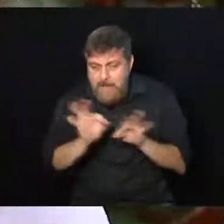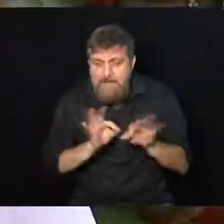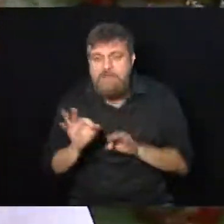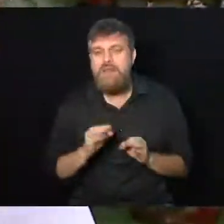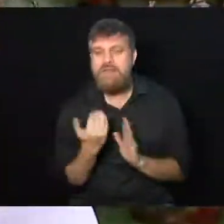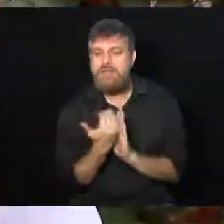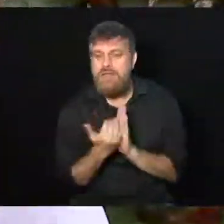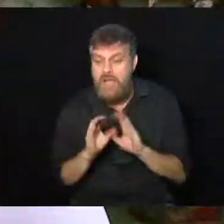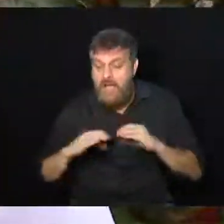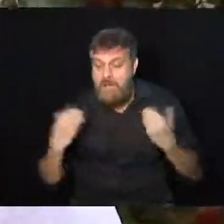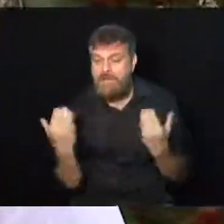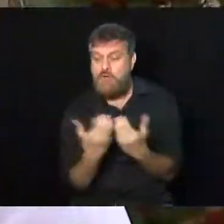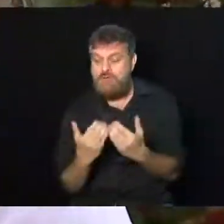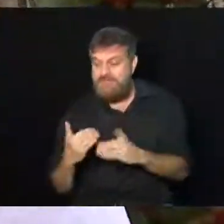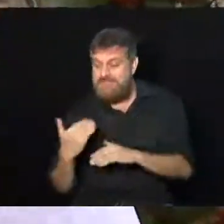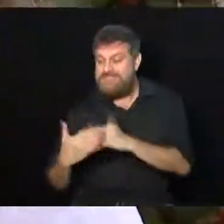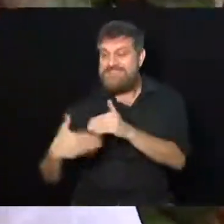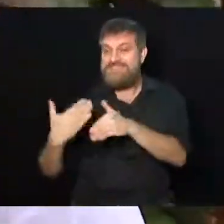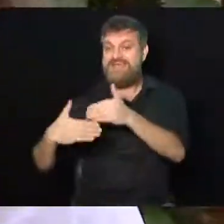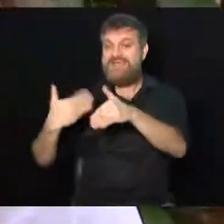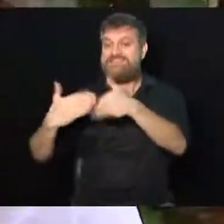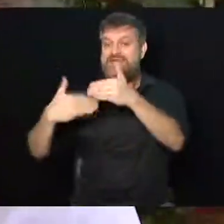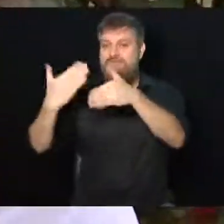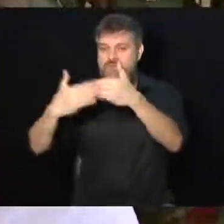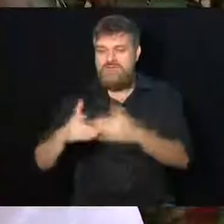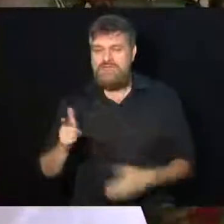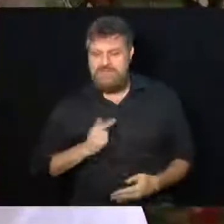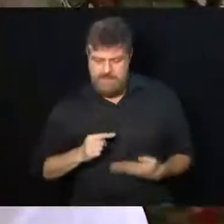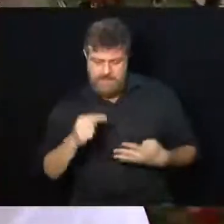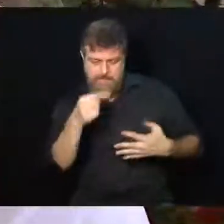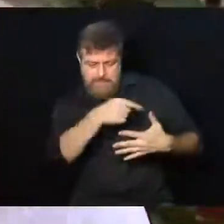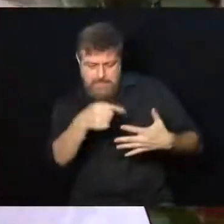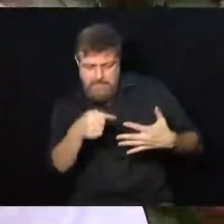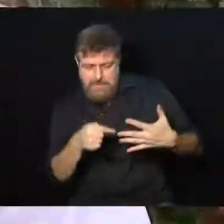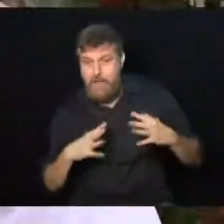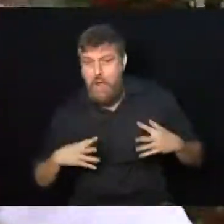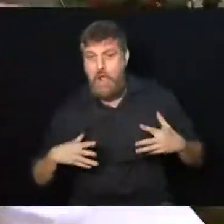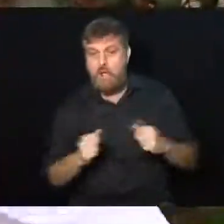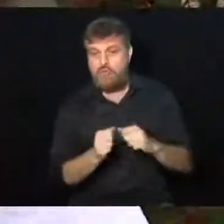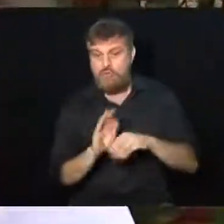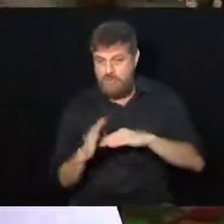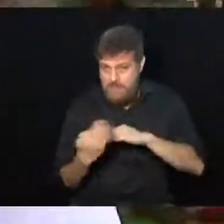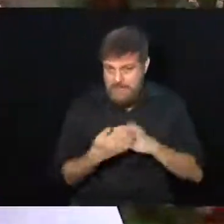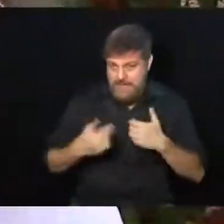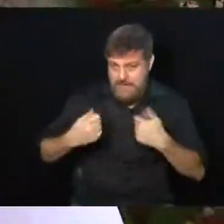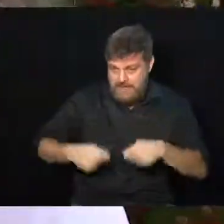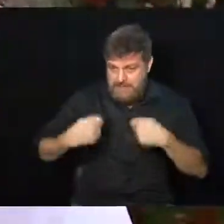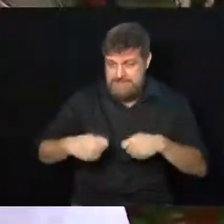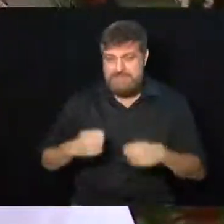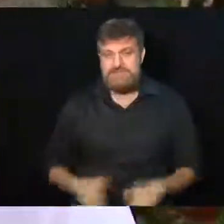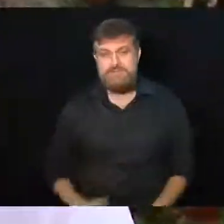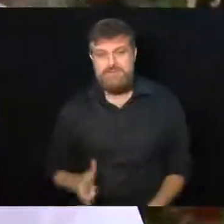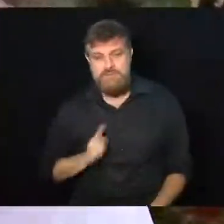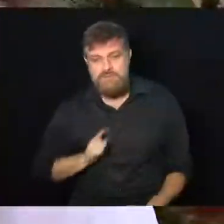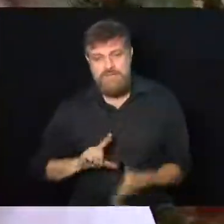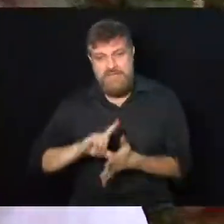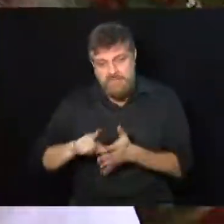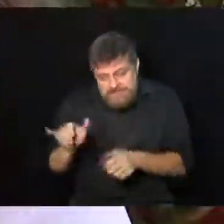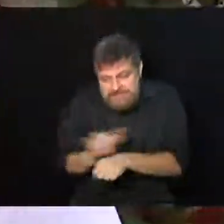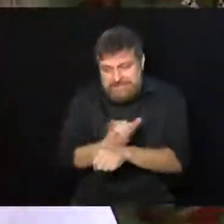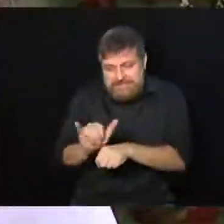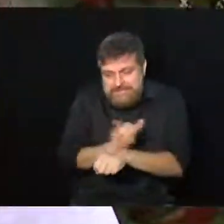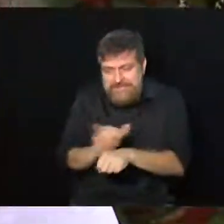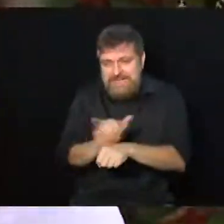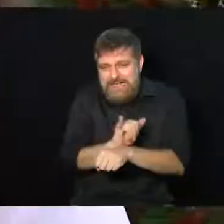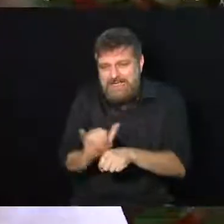Desenvolvimento Comunitário, que é um plano com todas as necessidades do bairro e que vai a longo prazo. E aí eles vão criando